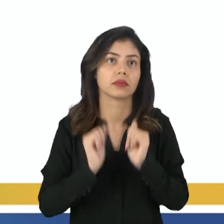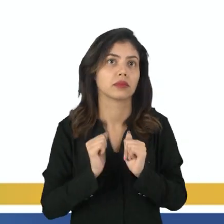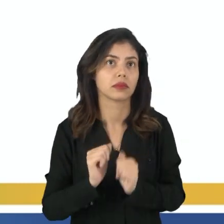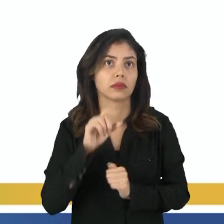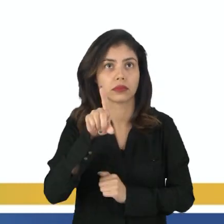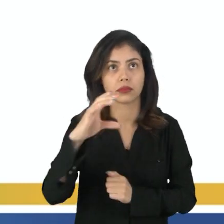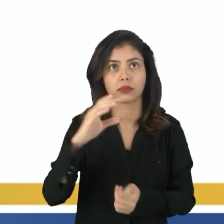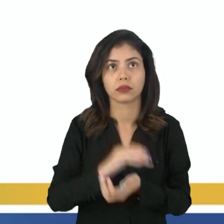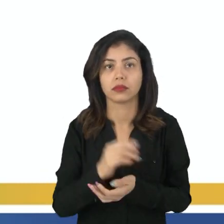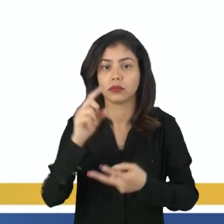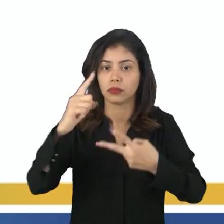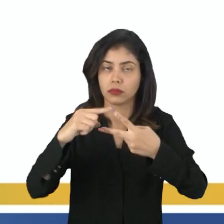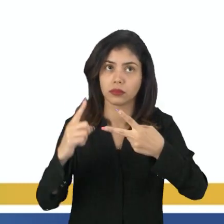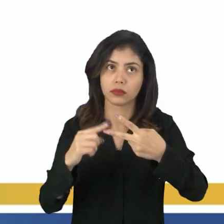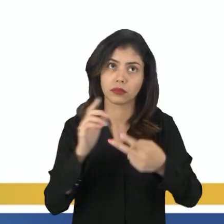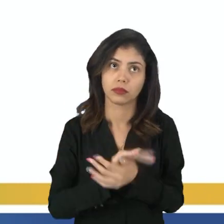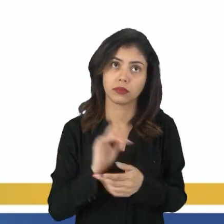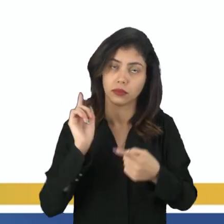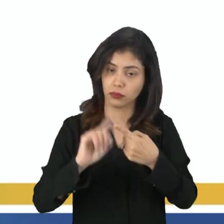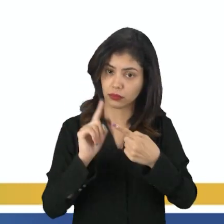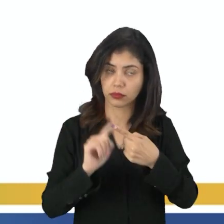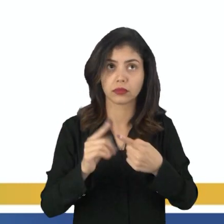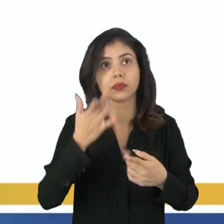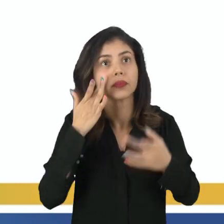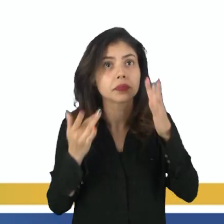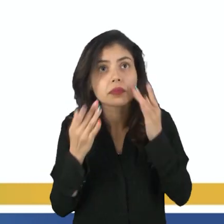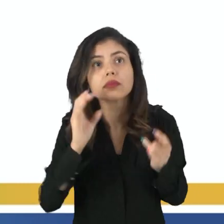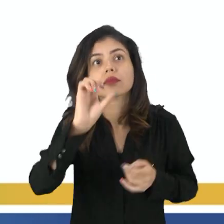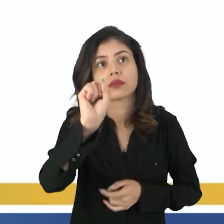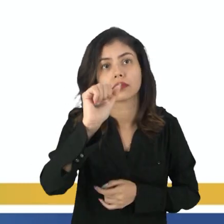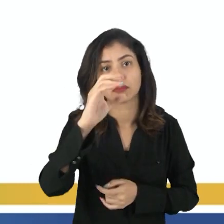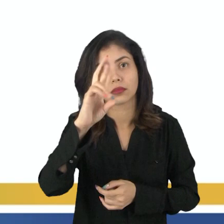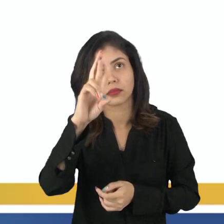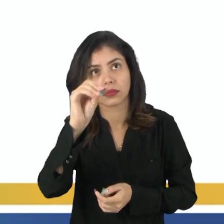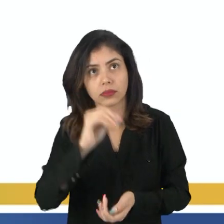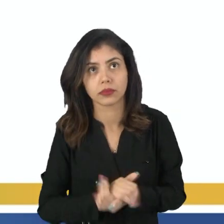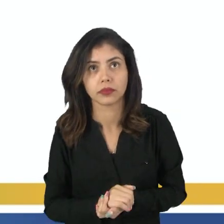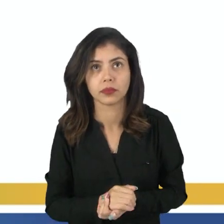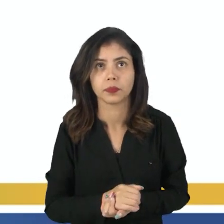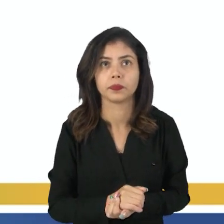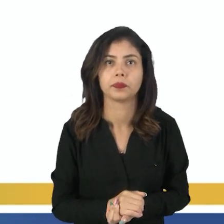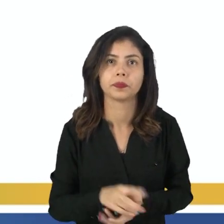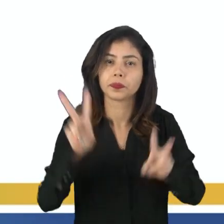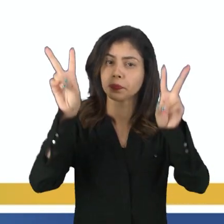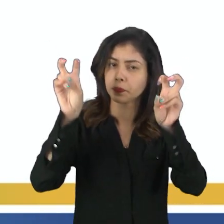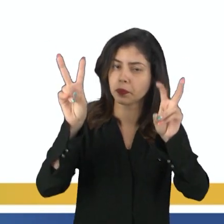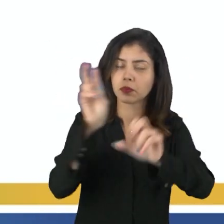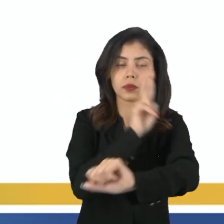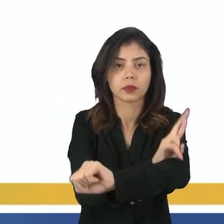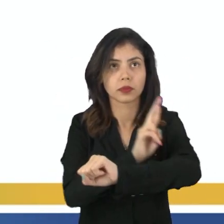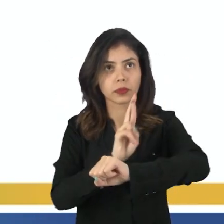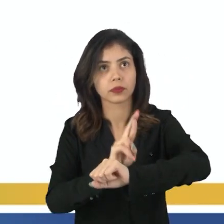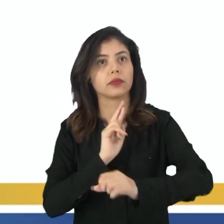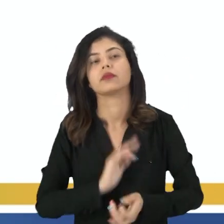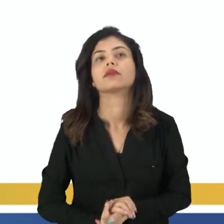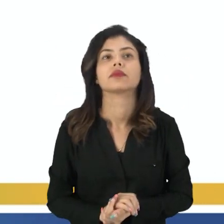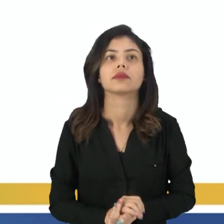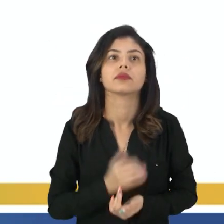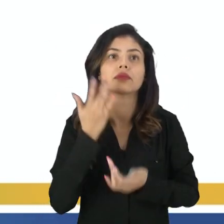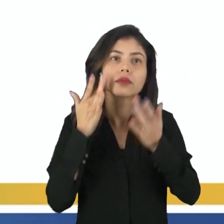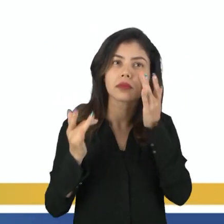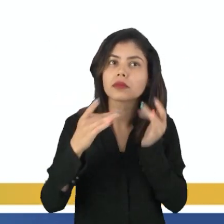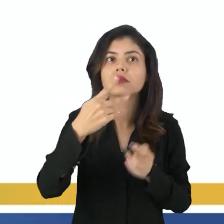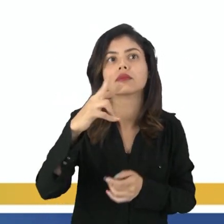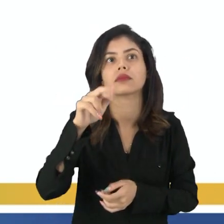ser classificado em duas vertentes. A primeira é o teatro sacro, né? Está relacionado aos temas religiosos. E também